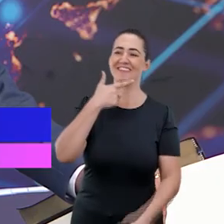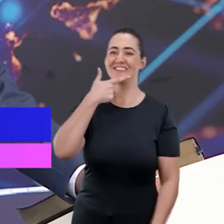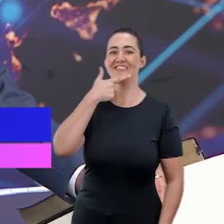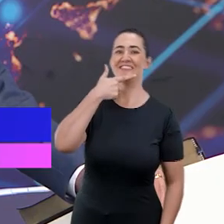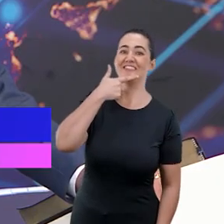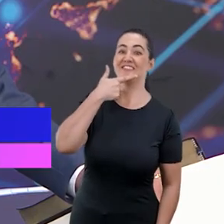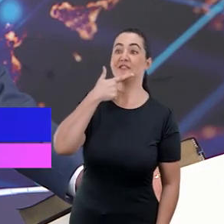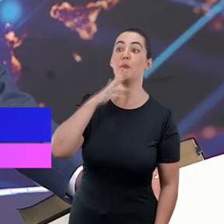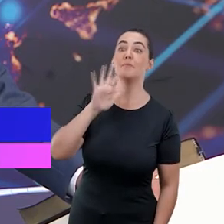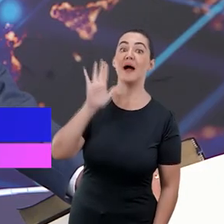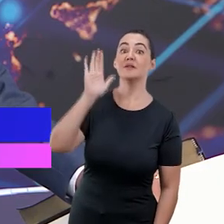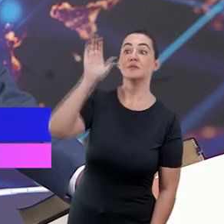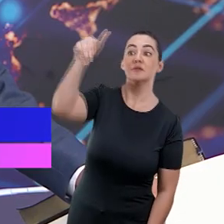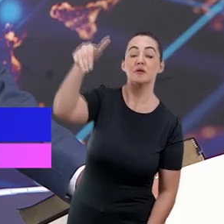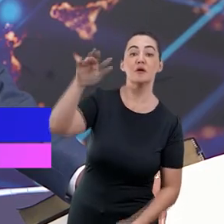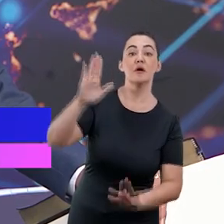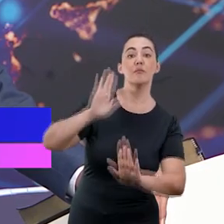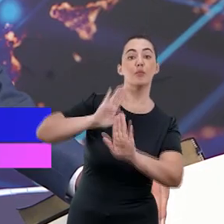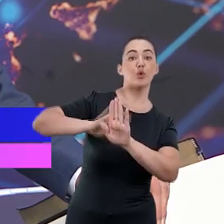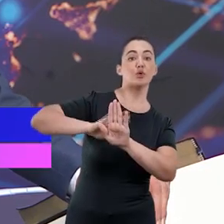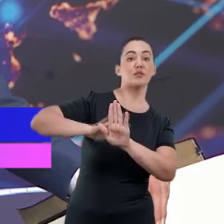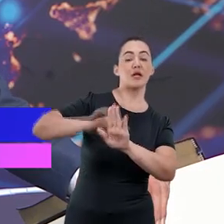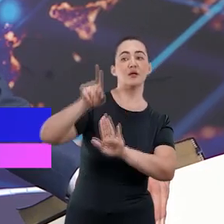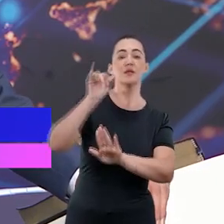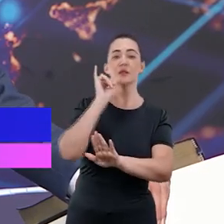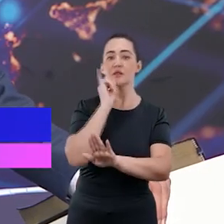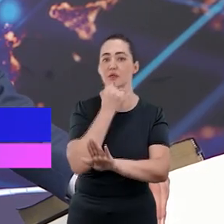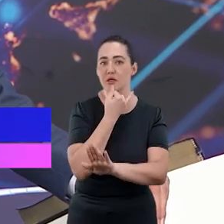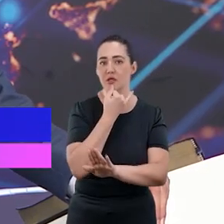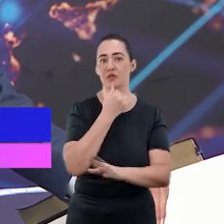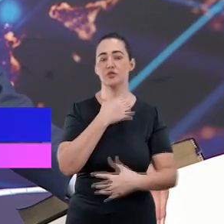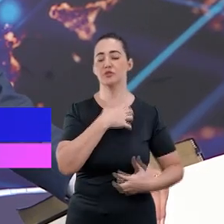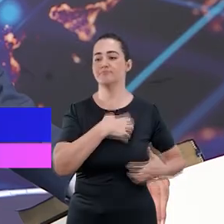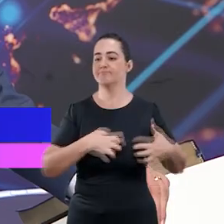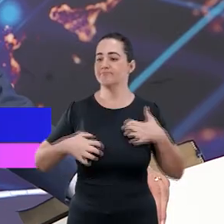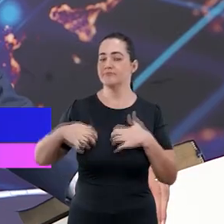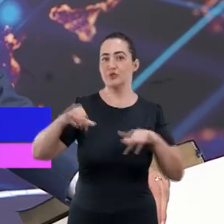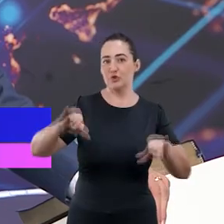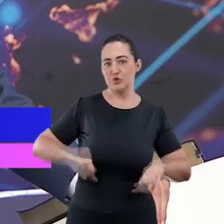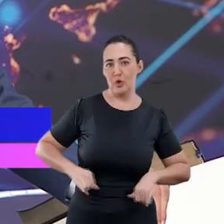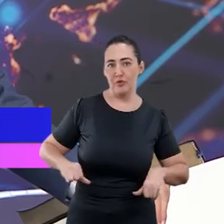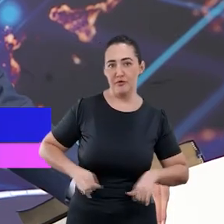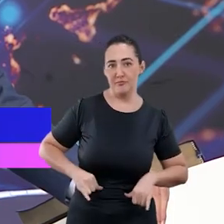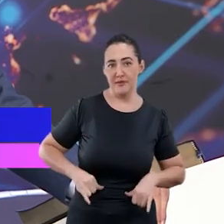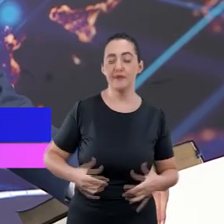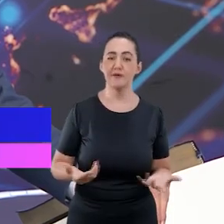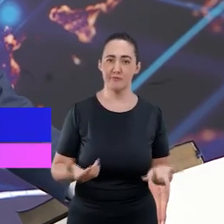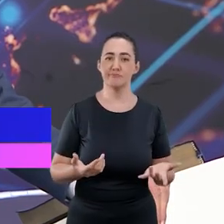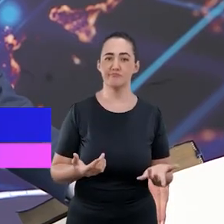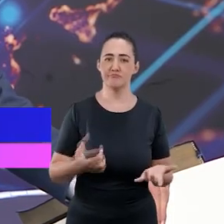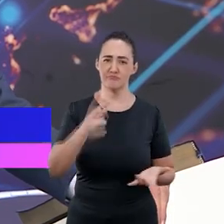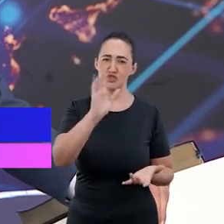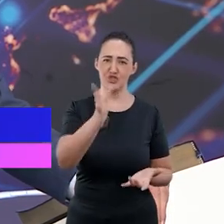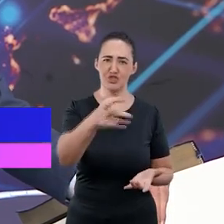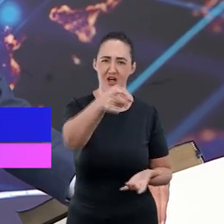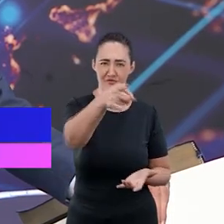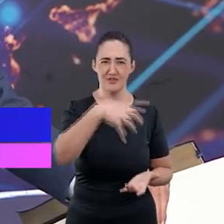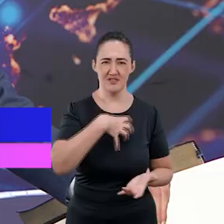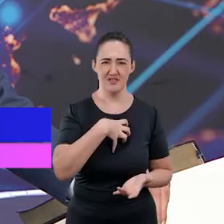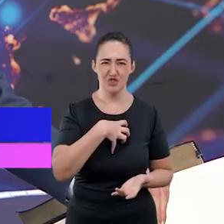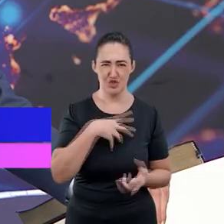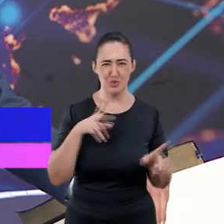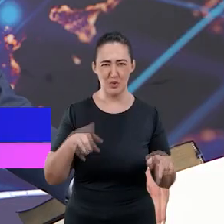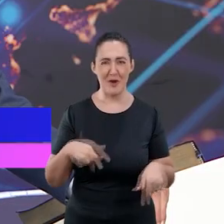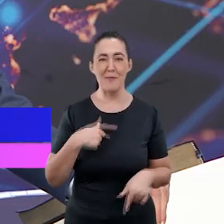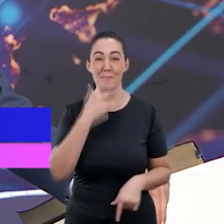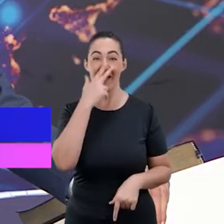lágrimas, porque o sofrimento alcançou todos os seres humanos. Todos somos pecadores, todos estamos distantes